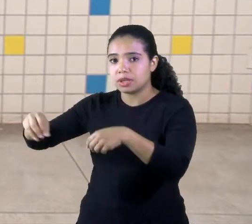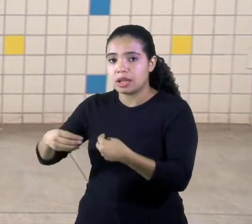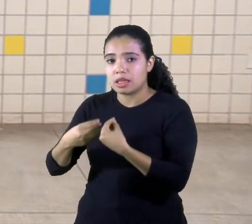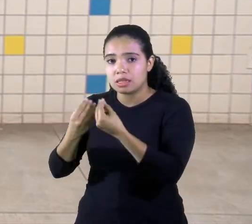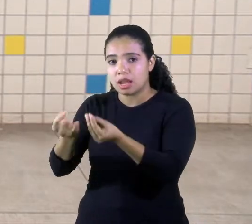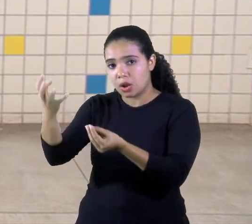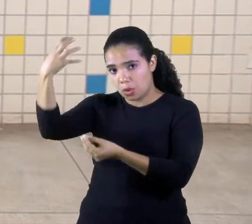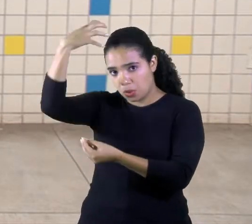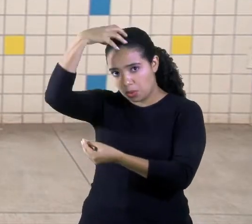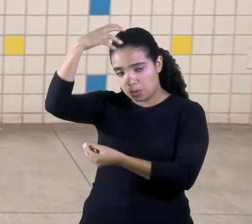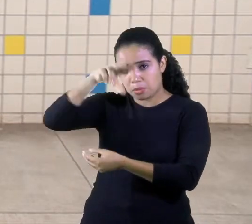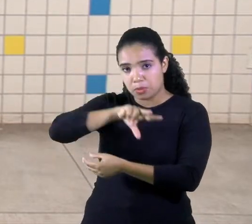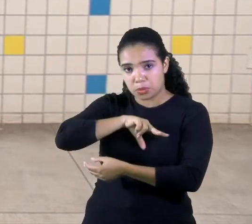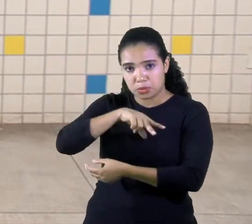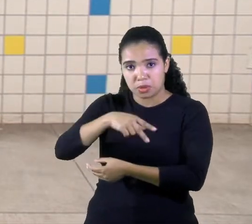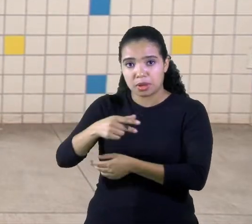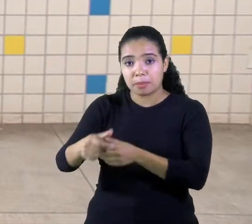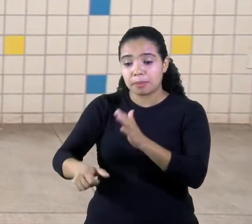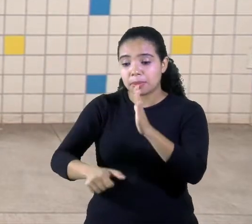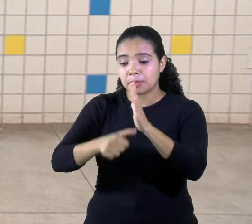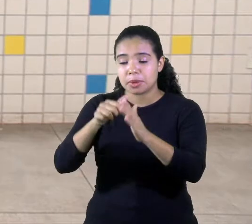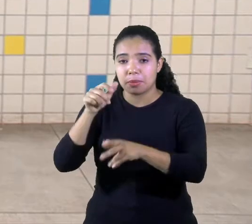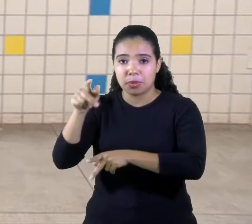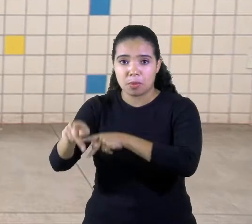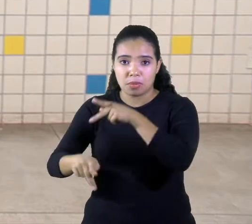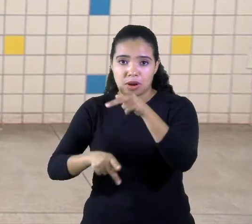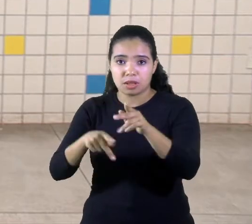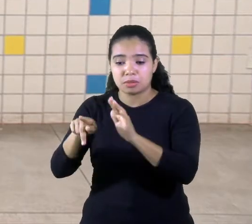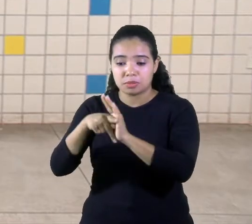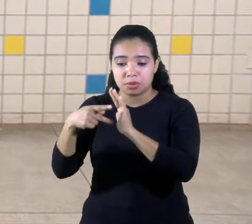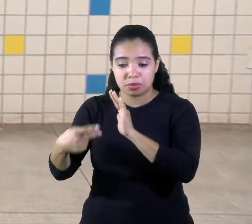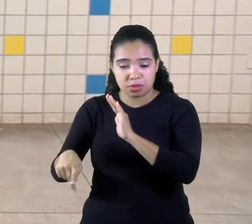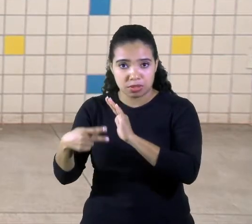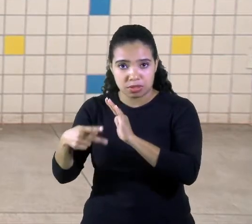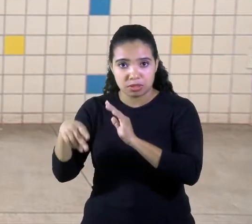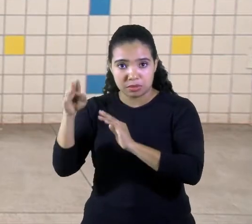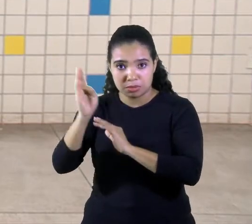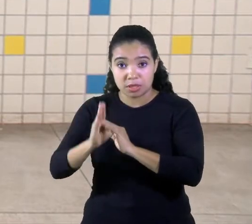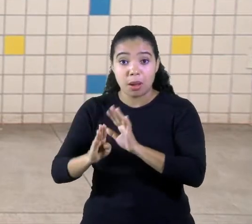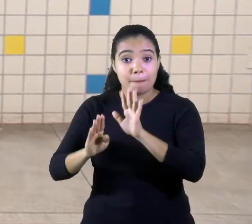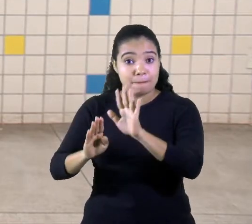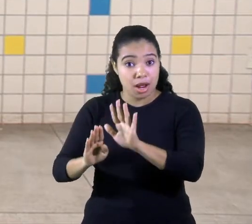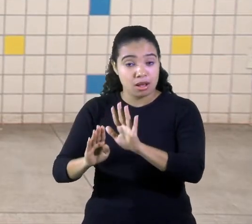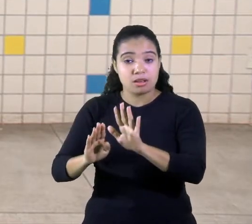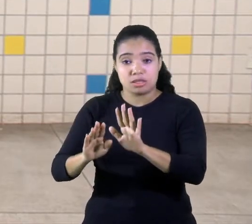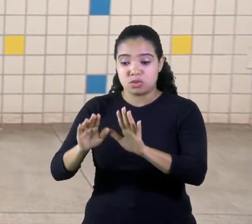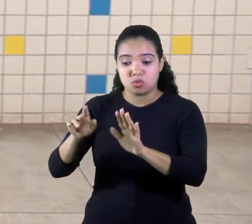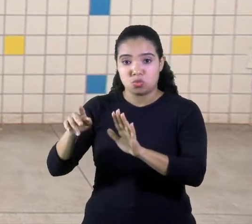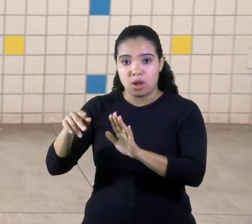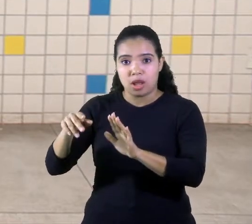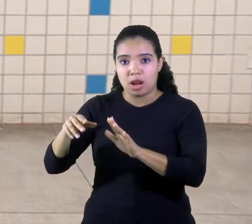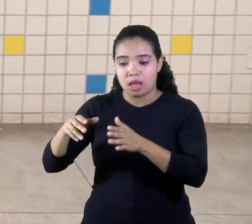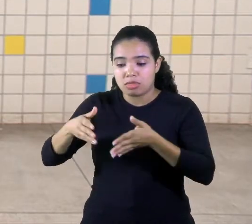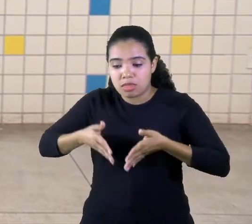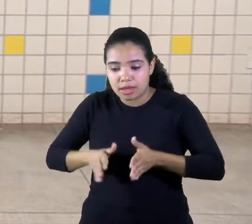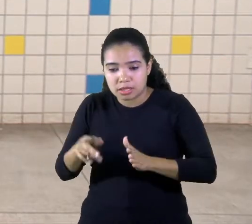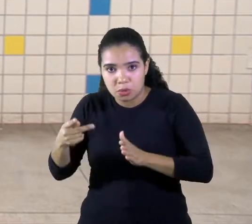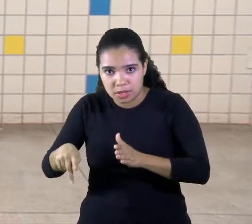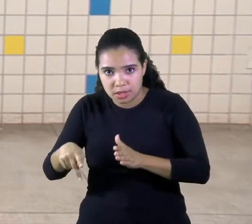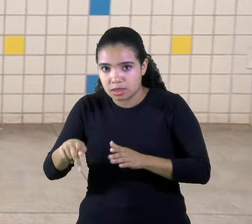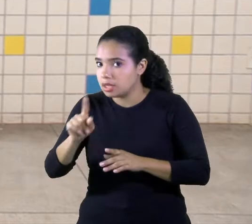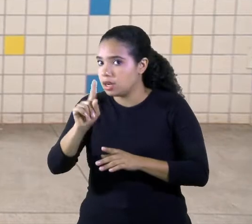coroa portuguesa aos primeiros habitantes aqui do Brasil, habitantes do exterior, os portugueses, os primeiros